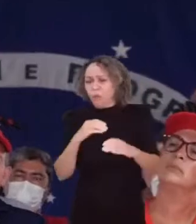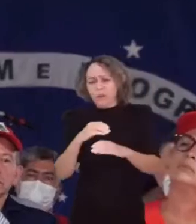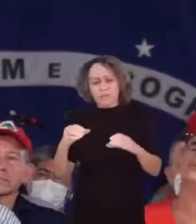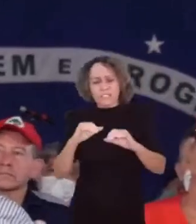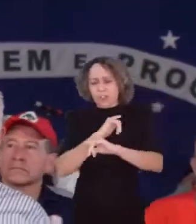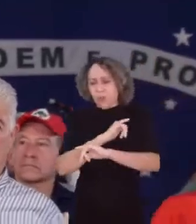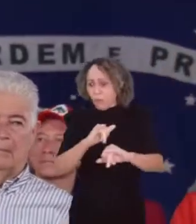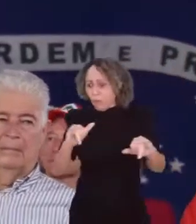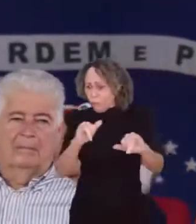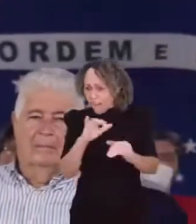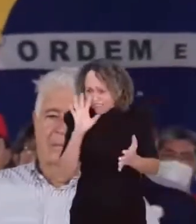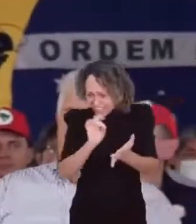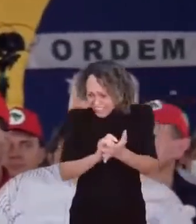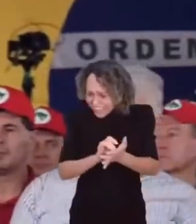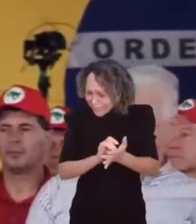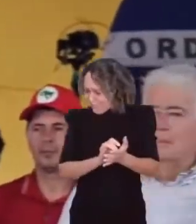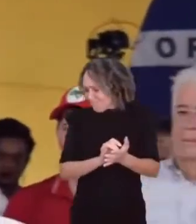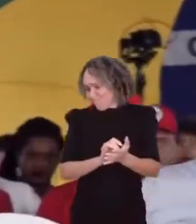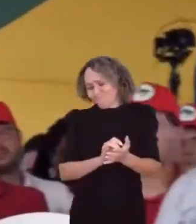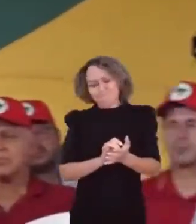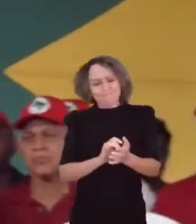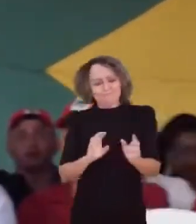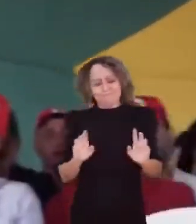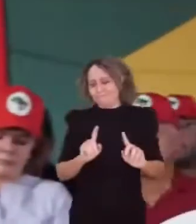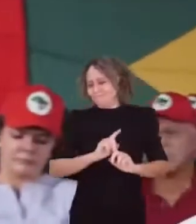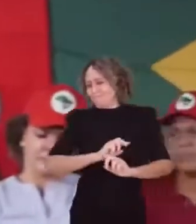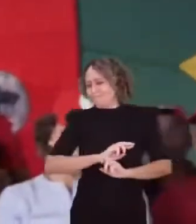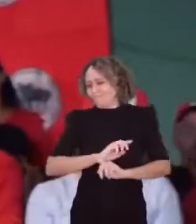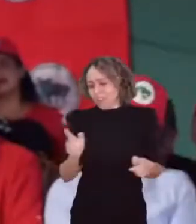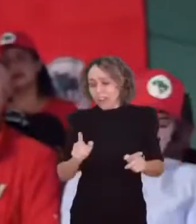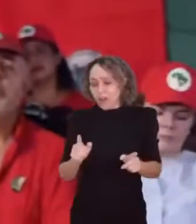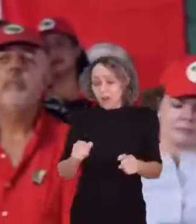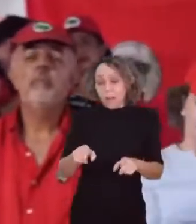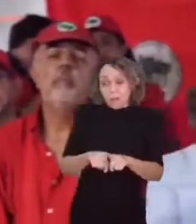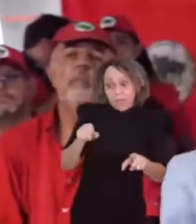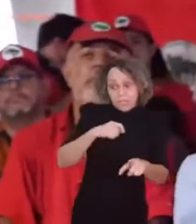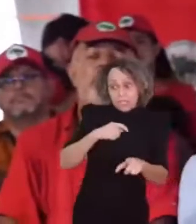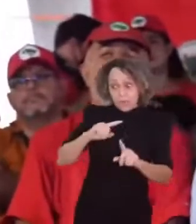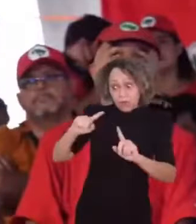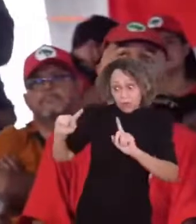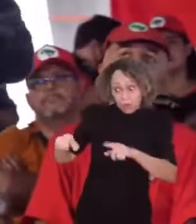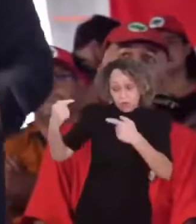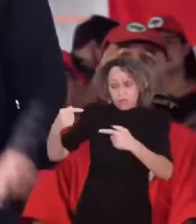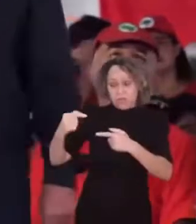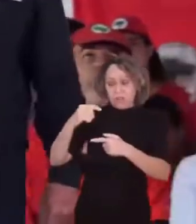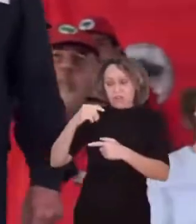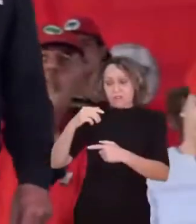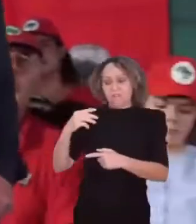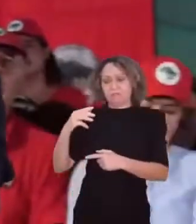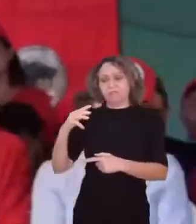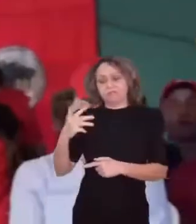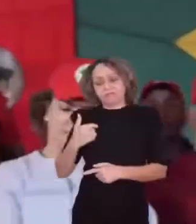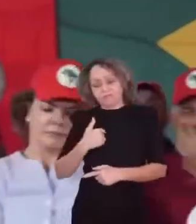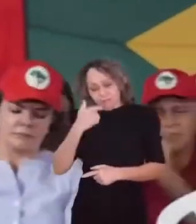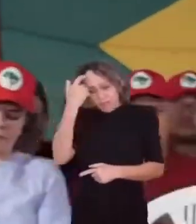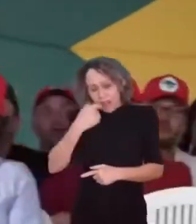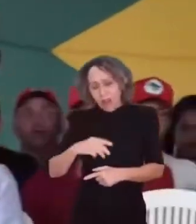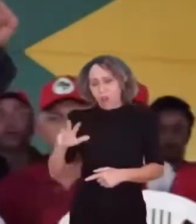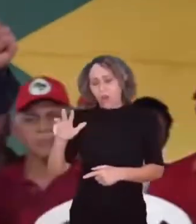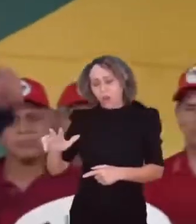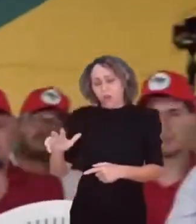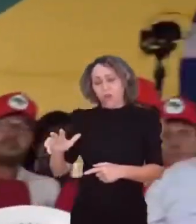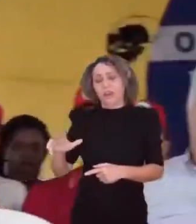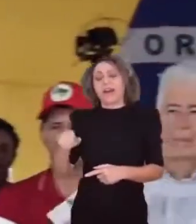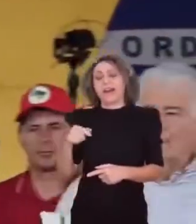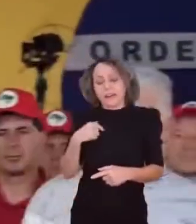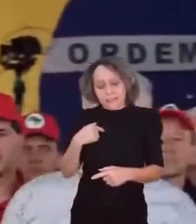é contra o Lula, quando a manchete é favorável aos interesses do grande capital e do sistema financeiro. Mas eu vou dizer